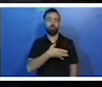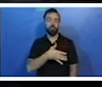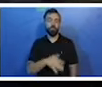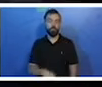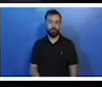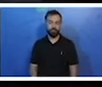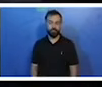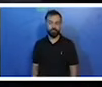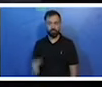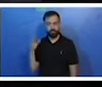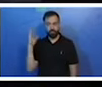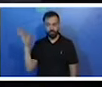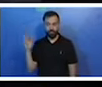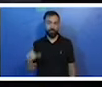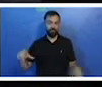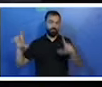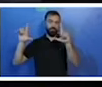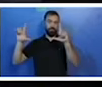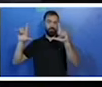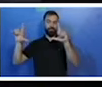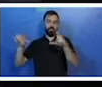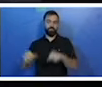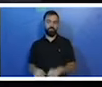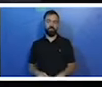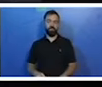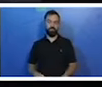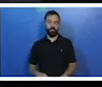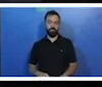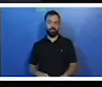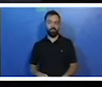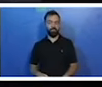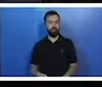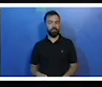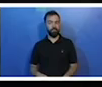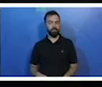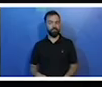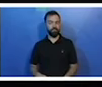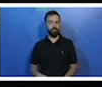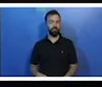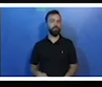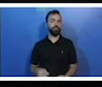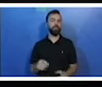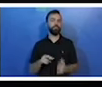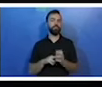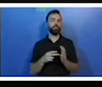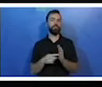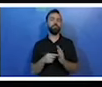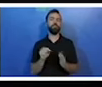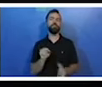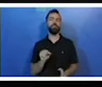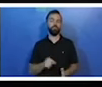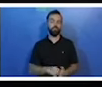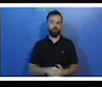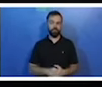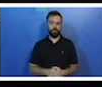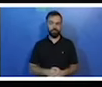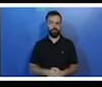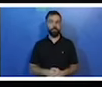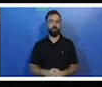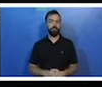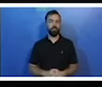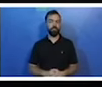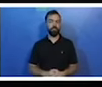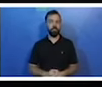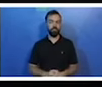Bom, aqui já temos uma imagem, né? E vamos tentar aprender mais um pouco sobre o que são os esportes radicais. Esportes